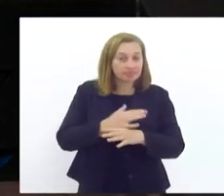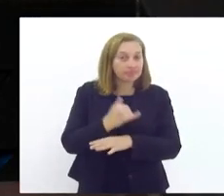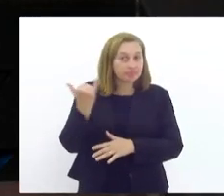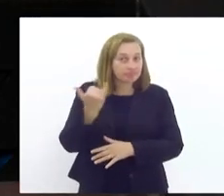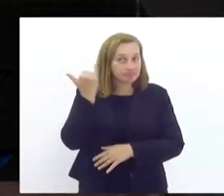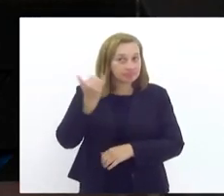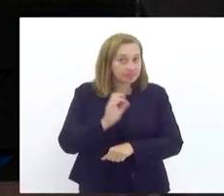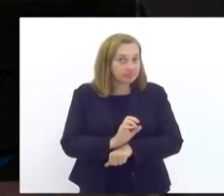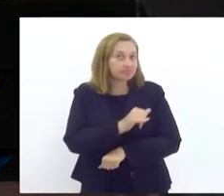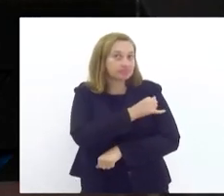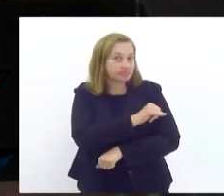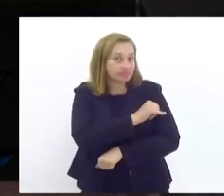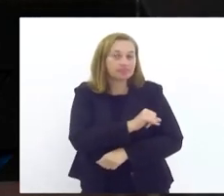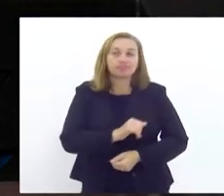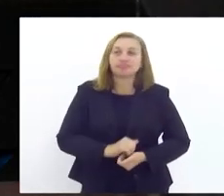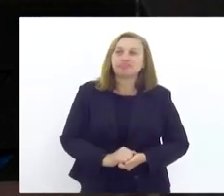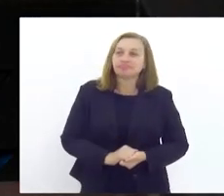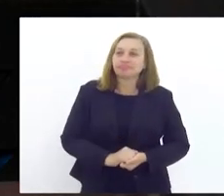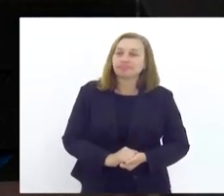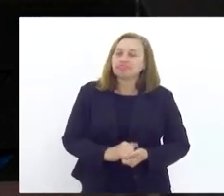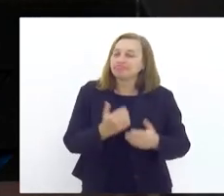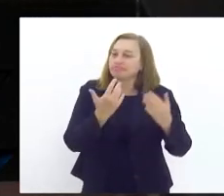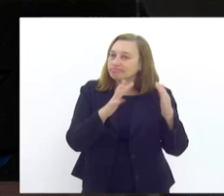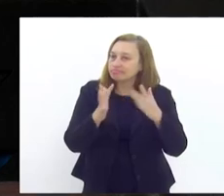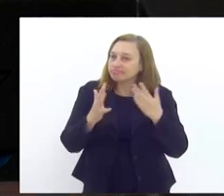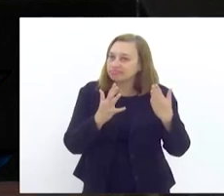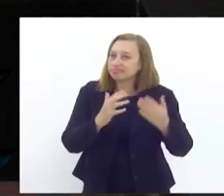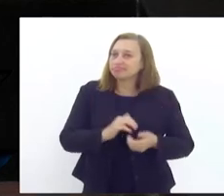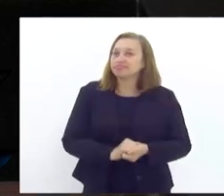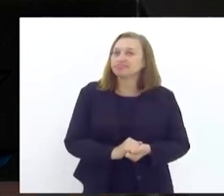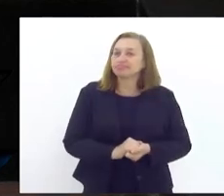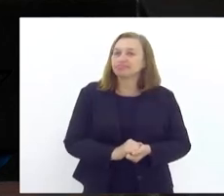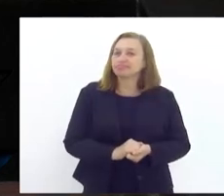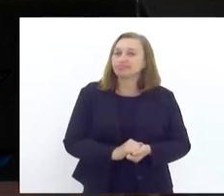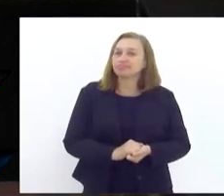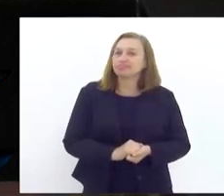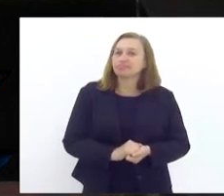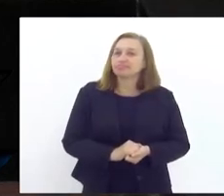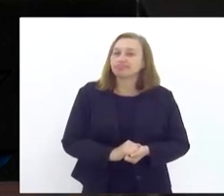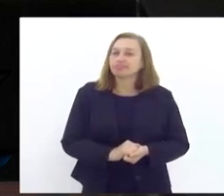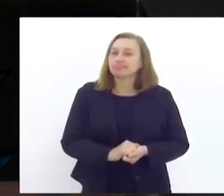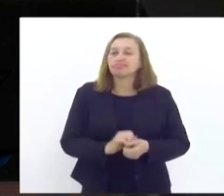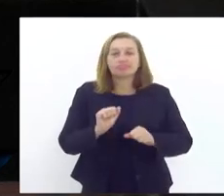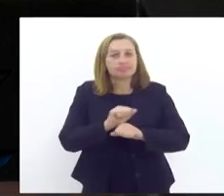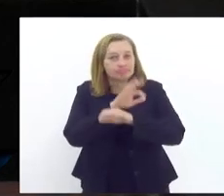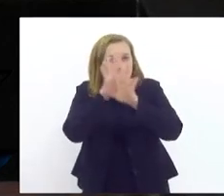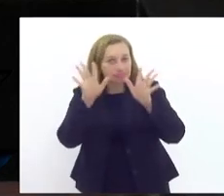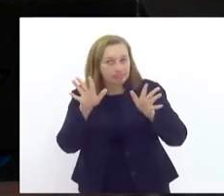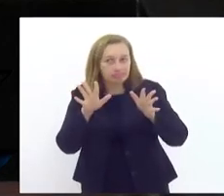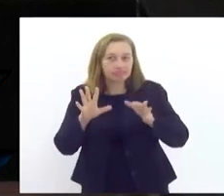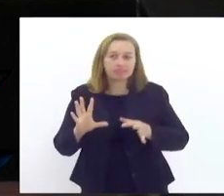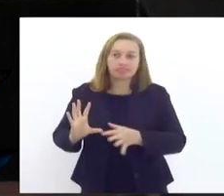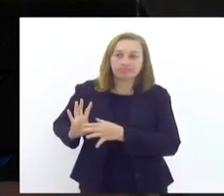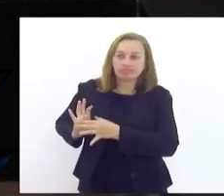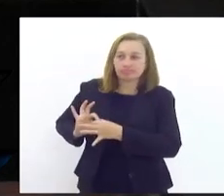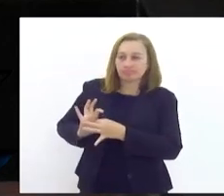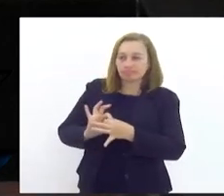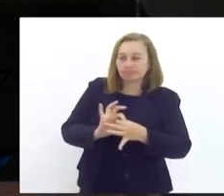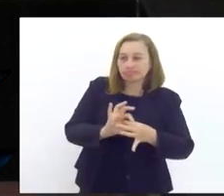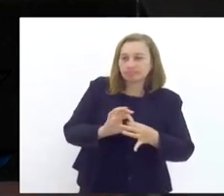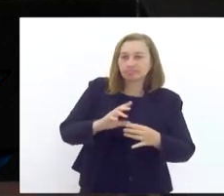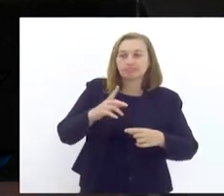Estado do Rio de Janeiro de parabenizar pela coerência na sua linha política que vem